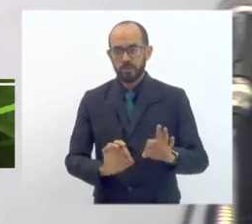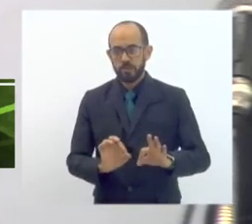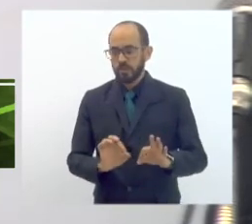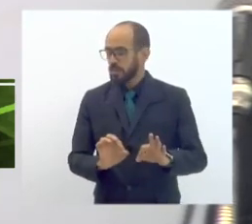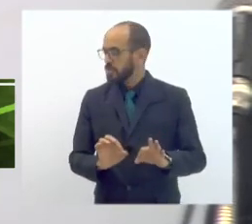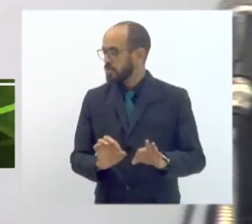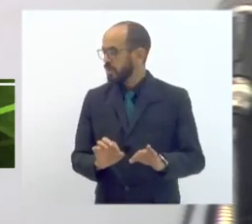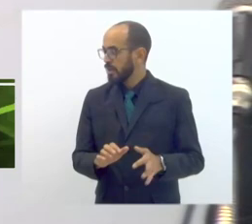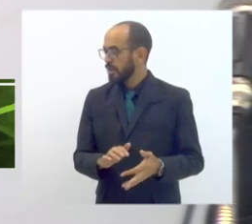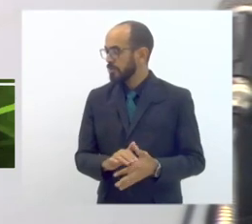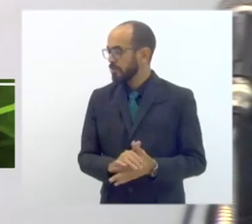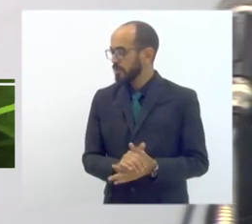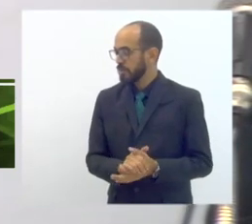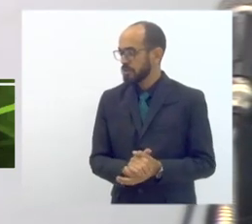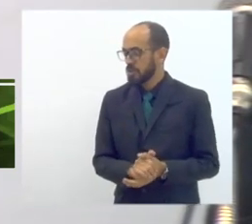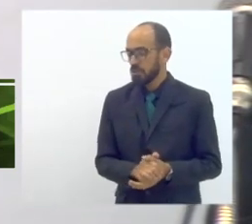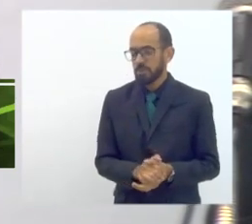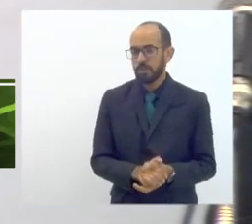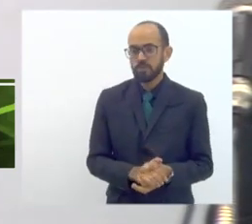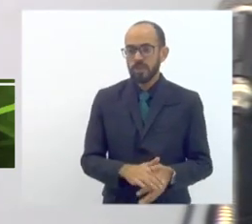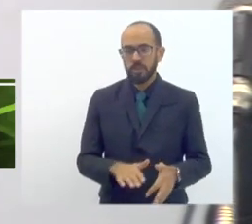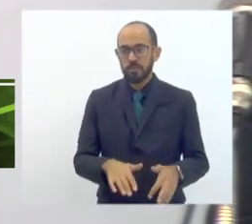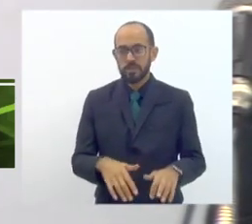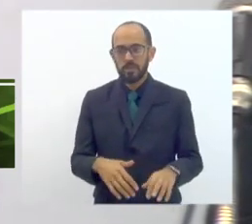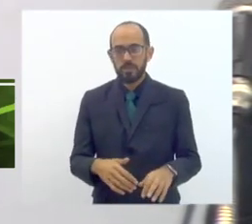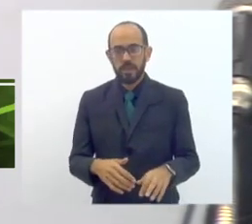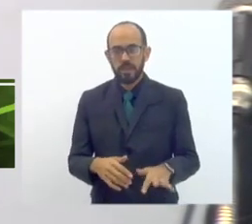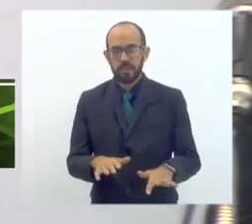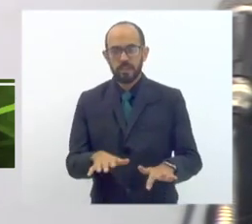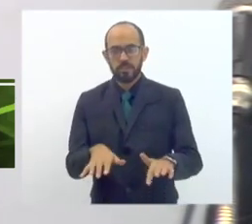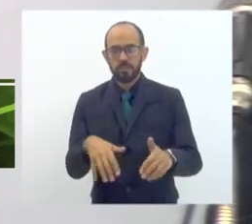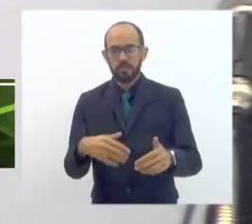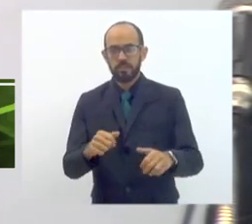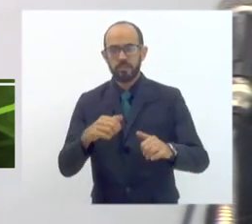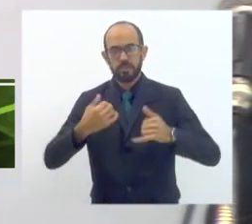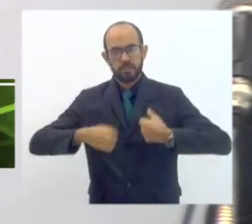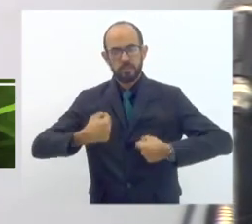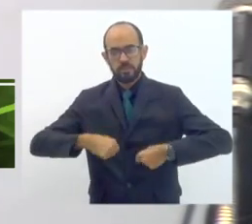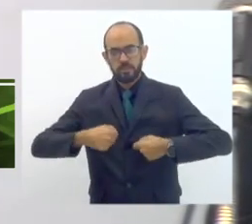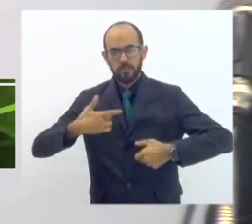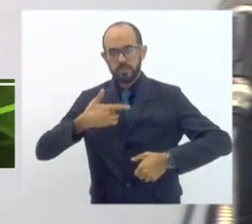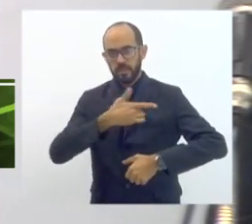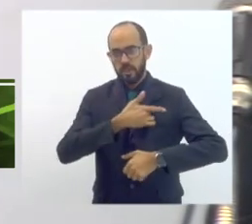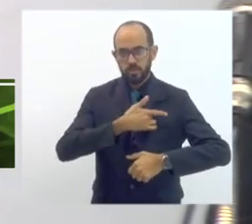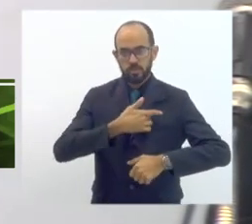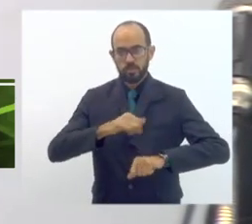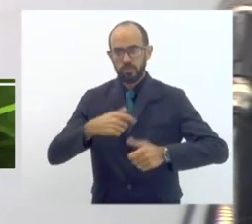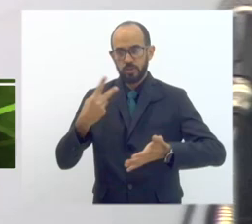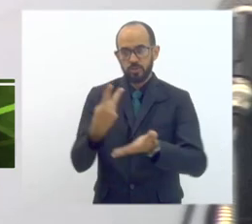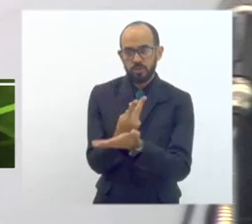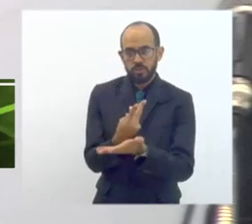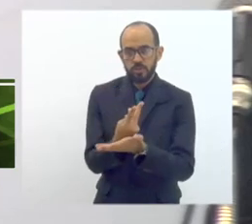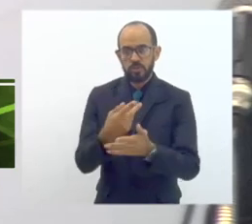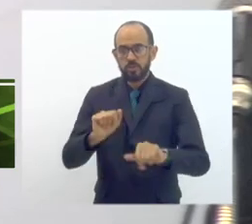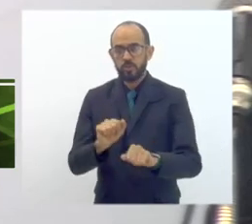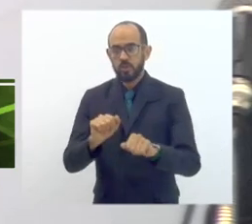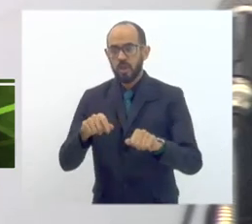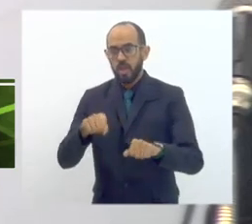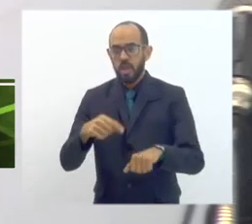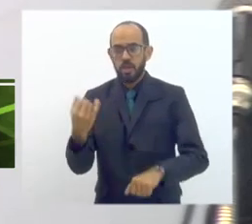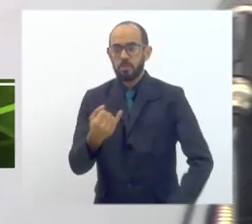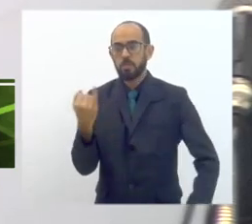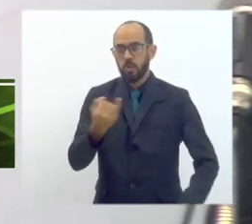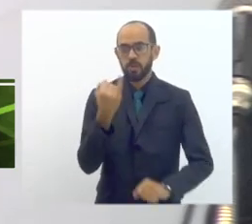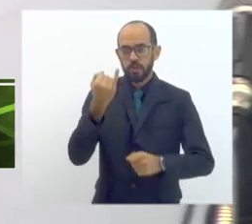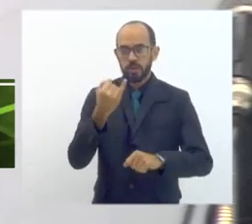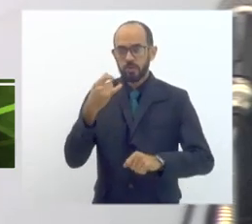o investimento na saúde daqui para frente, baseado nas necessidades de saúde que estão colocadas. É fundamental a gente